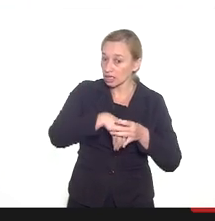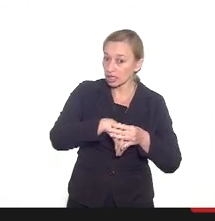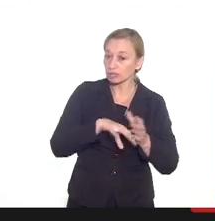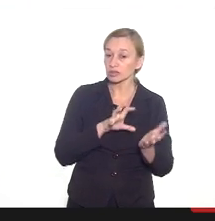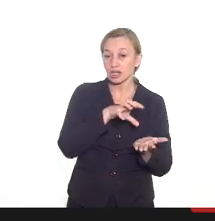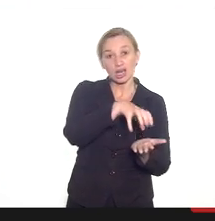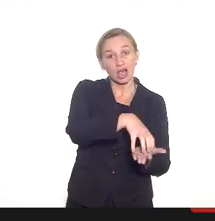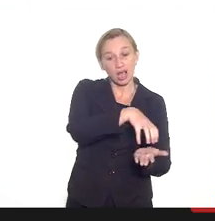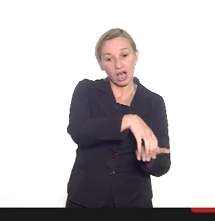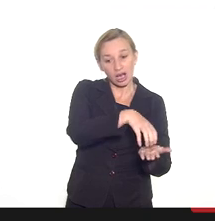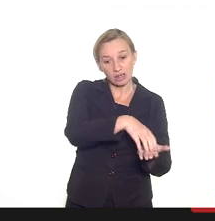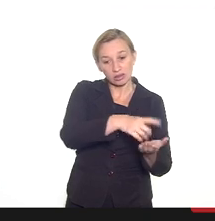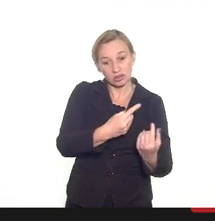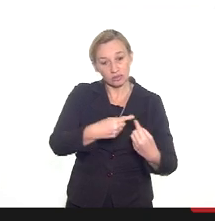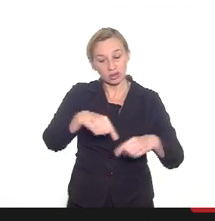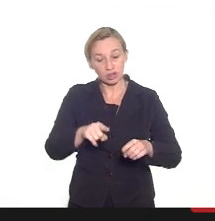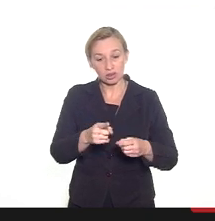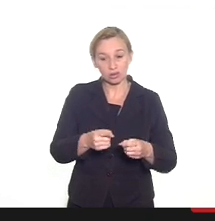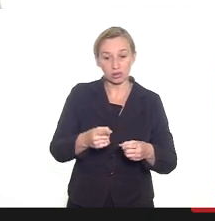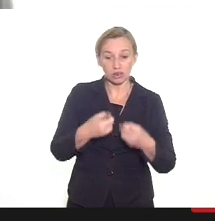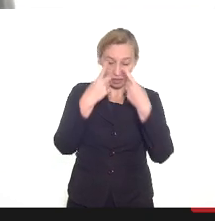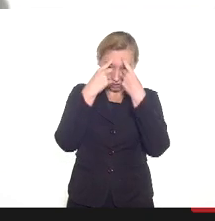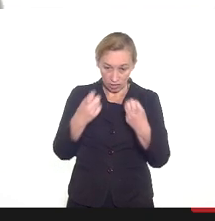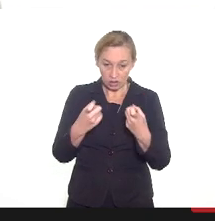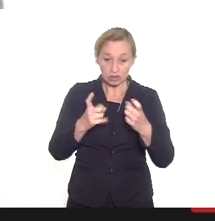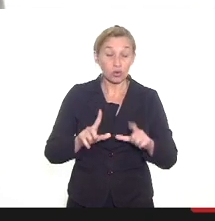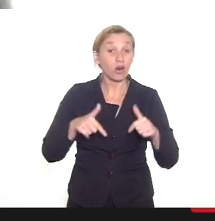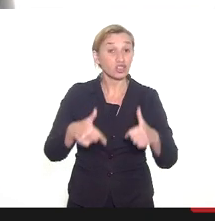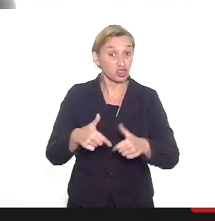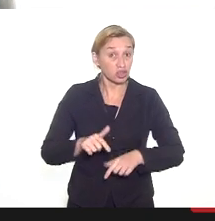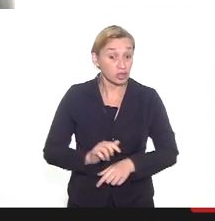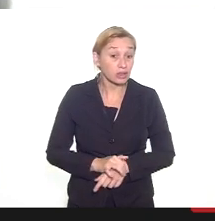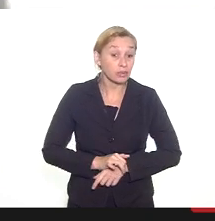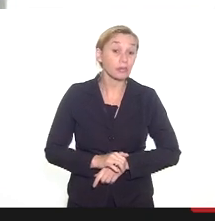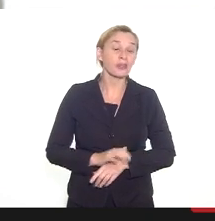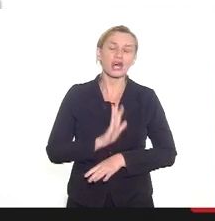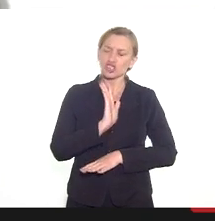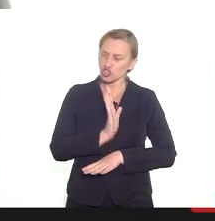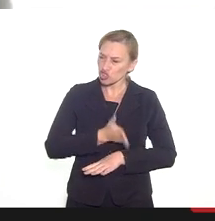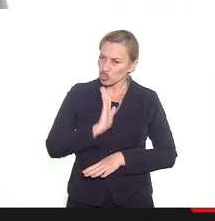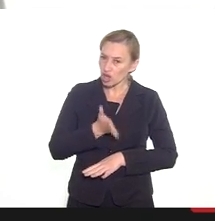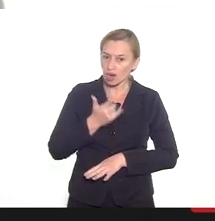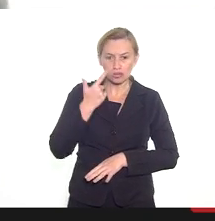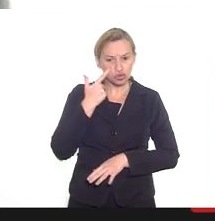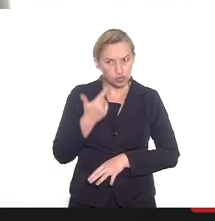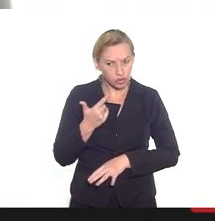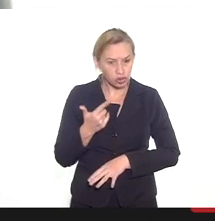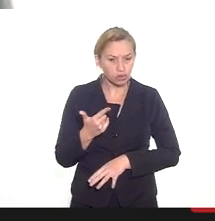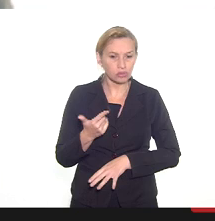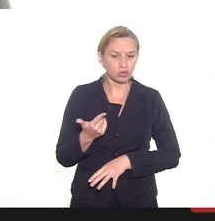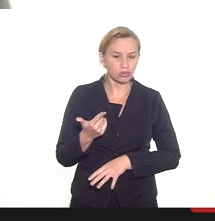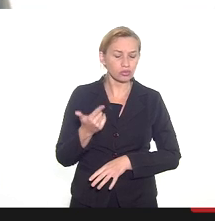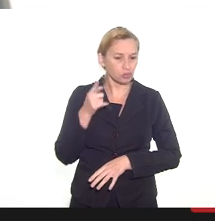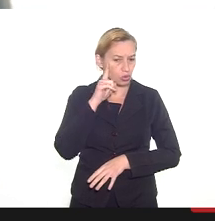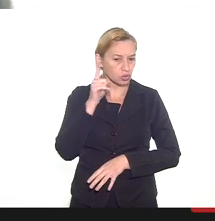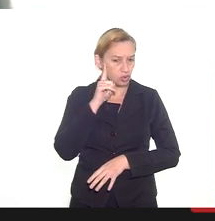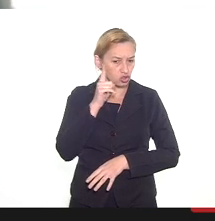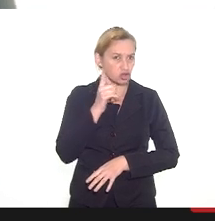rede de enfrentamento à violência e a rede de atuação, já nos deparávamos no nosso